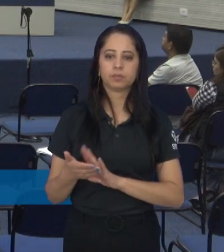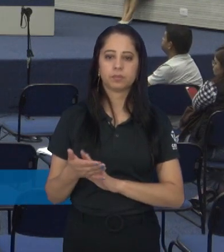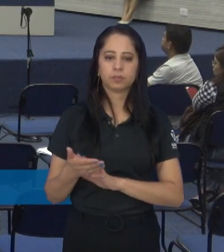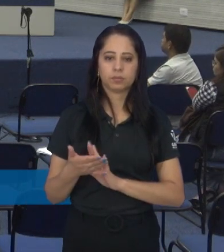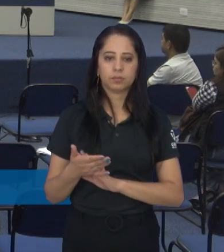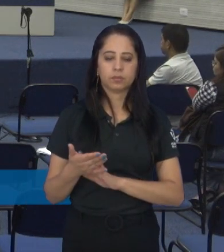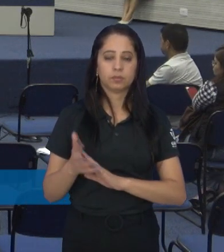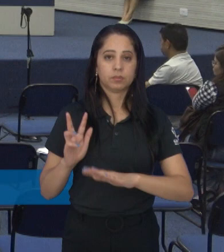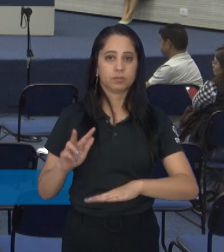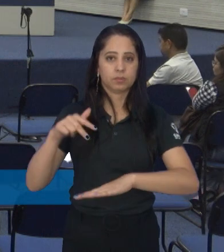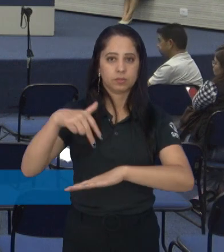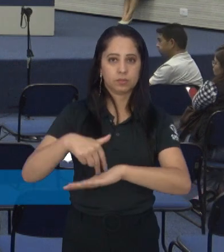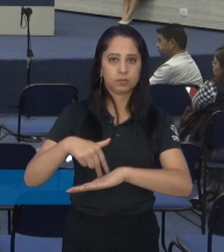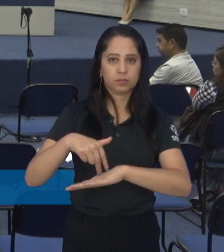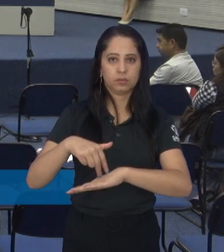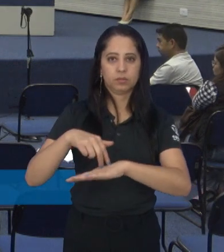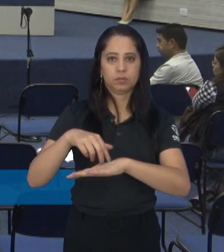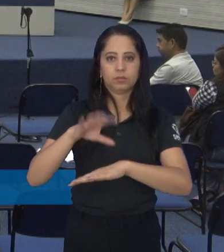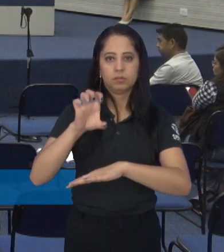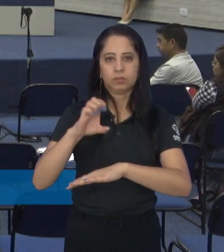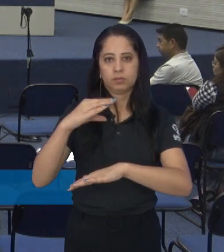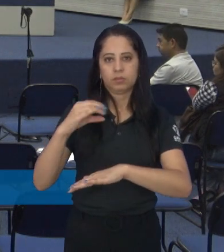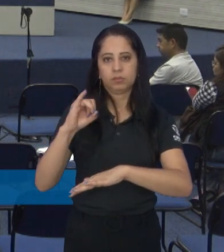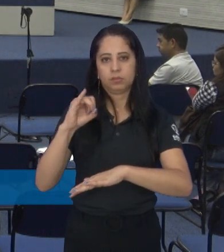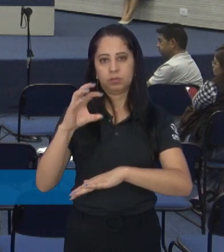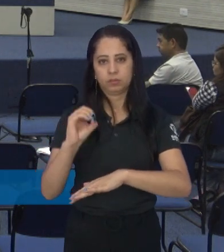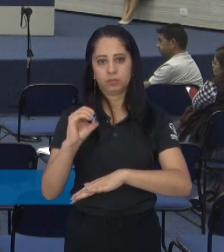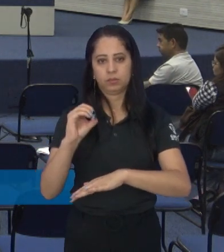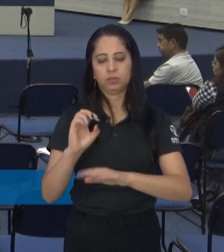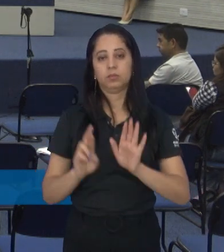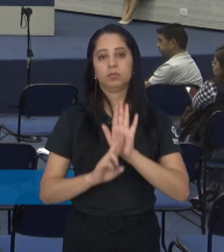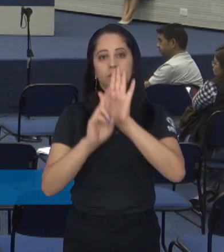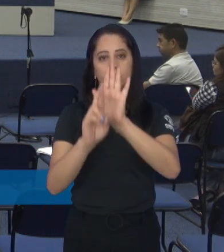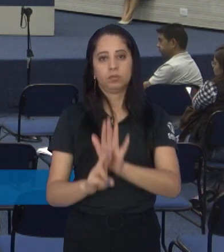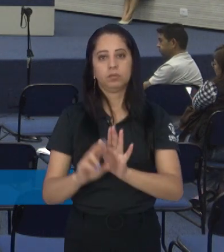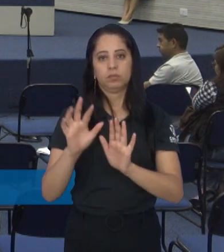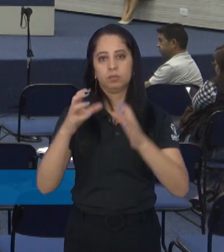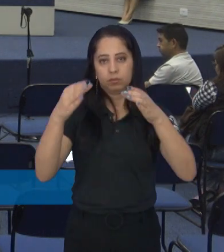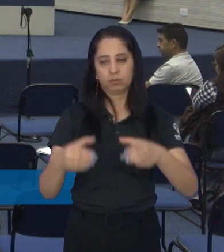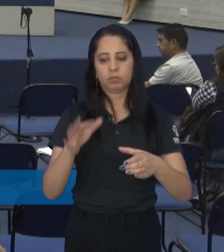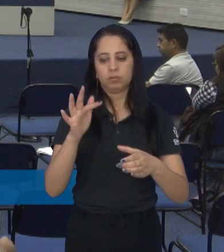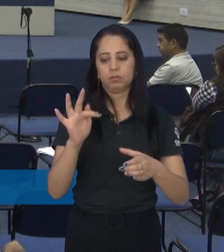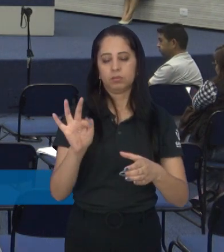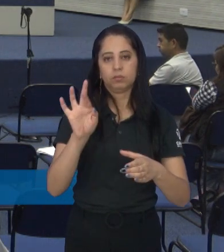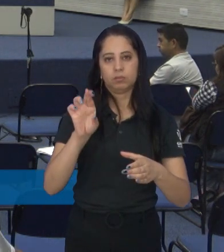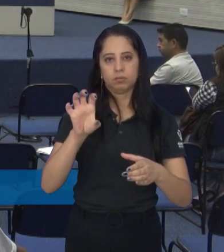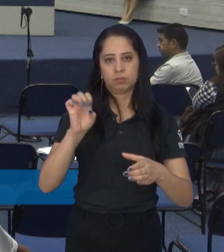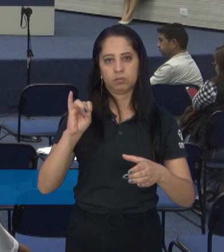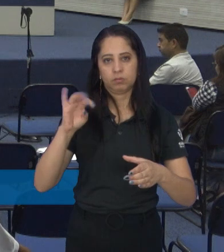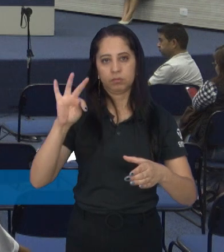próximo inscrito o senhor Aécio Ferreira da associação do bairro dos Freitas e adjacências